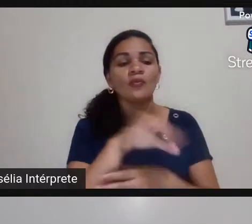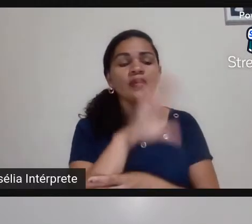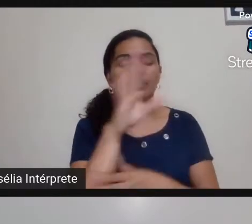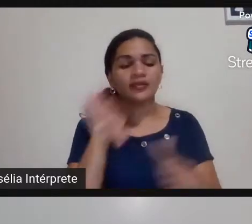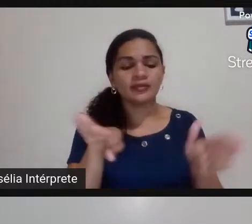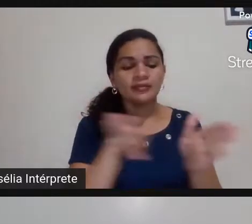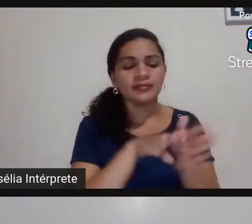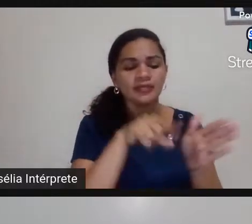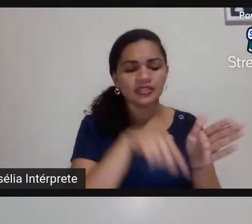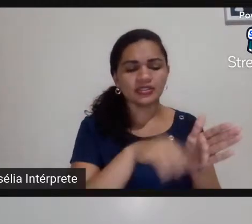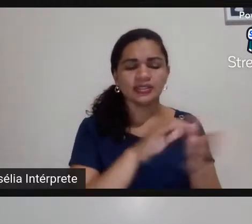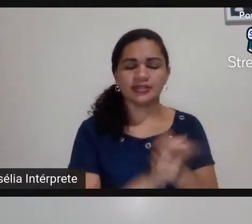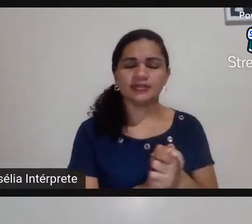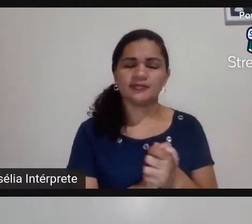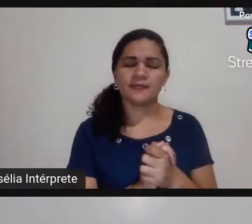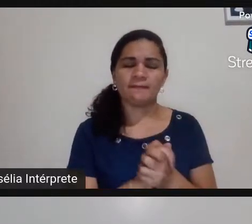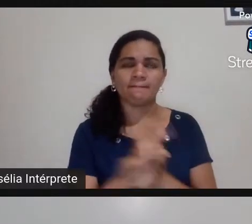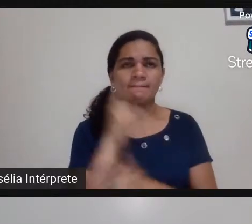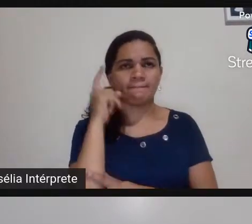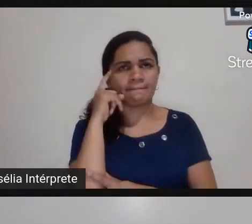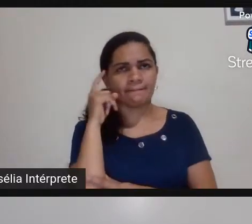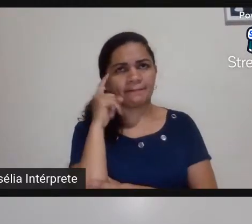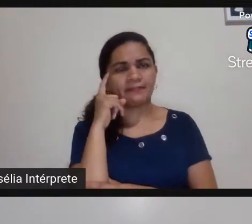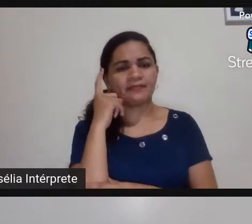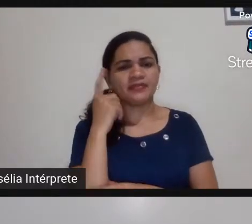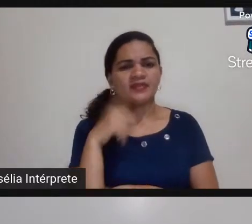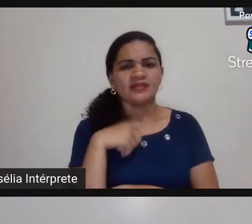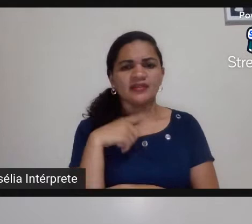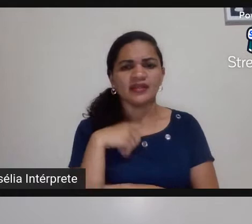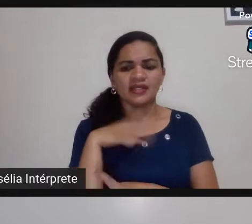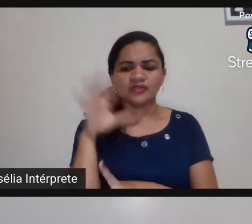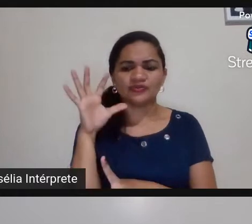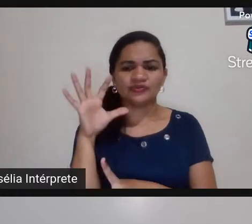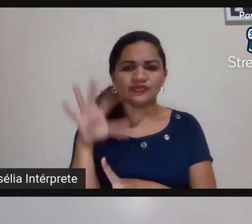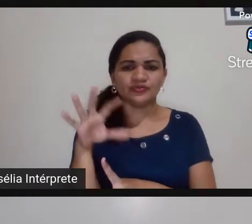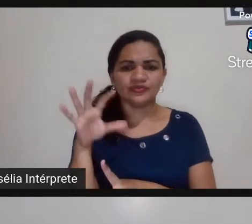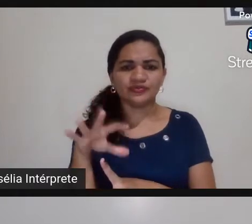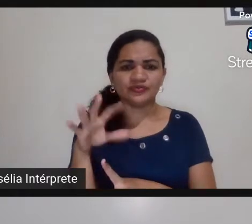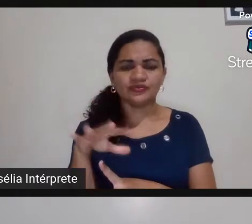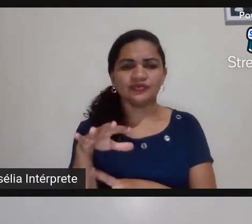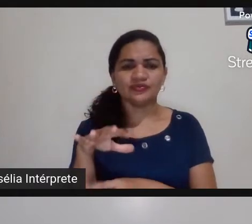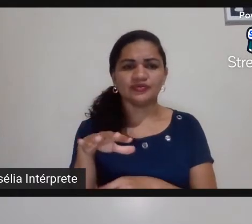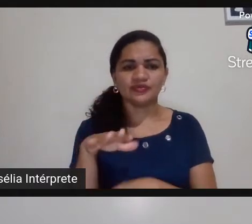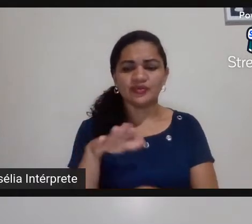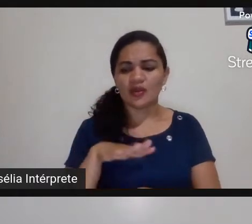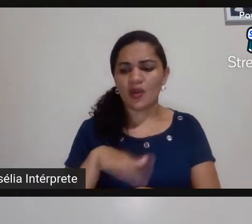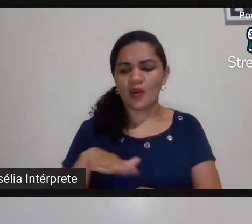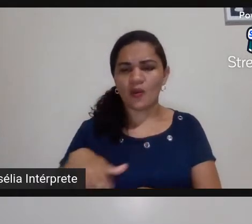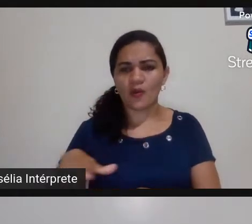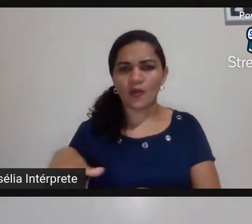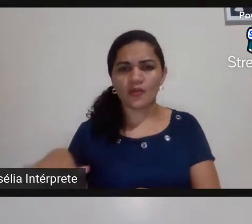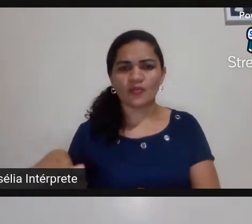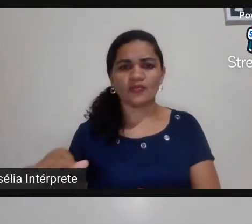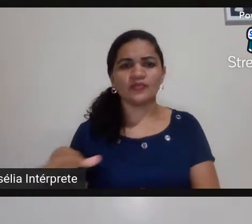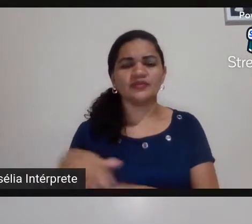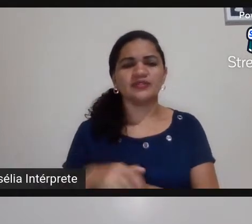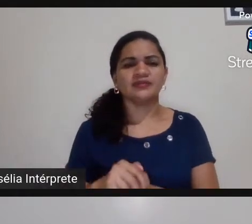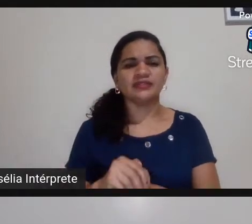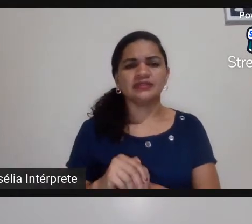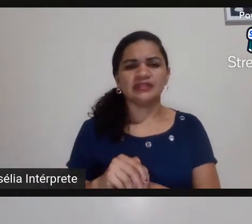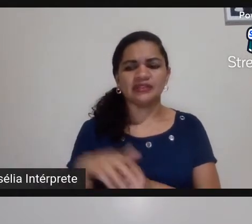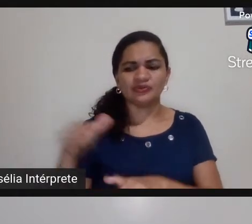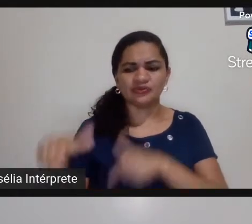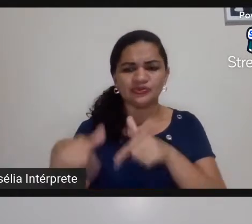aqui será que teve a exploração de menores Será que teve algum possível é situação de